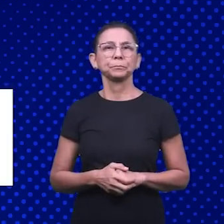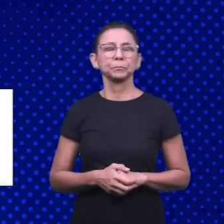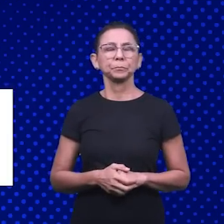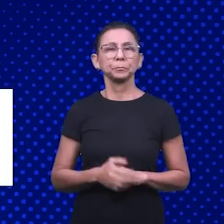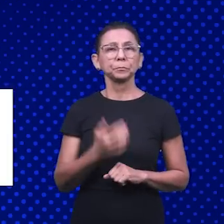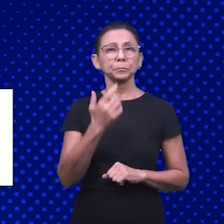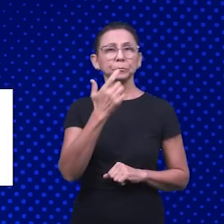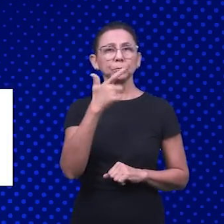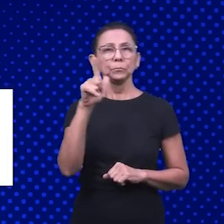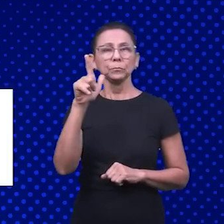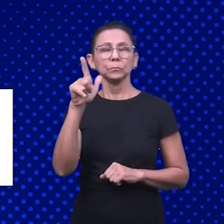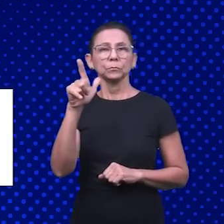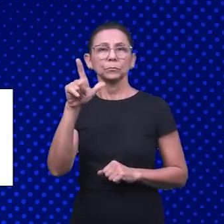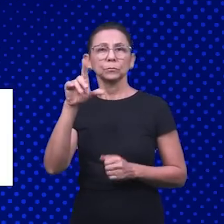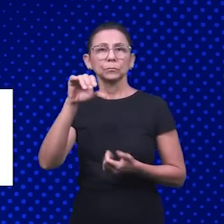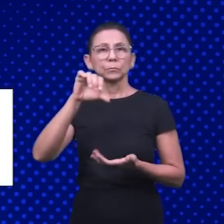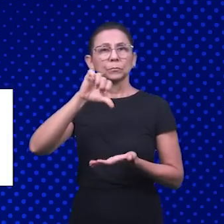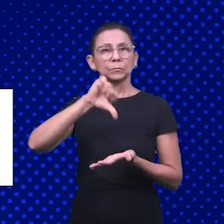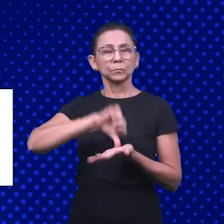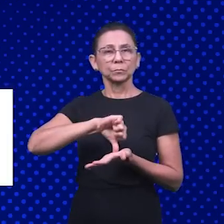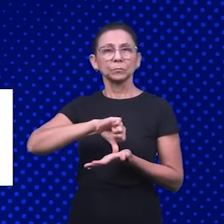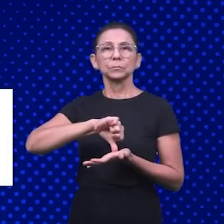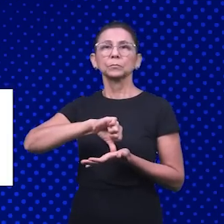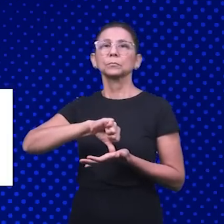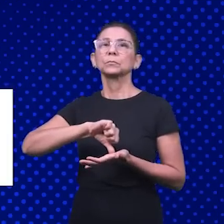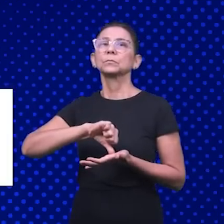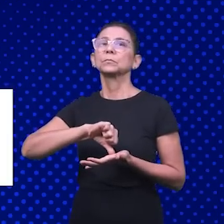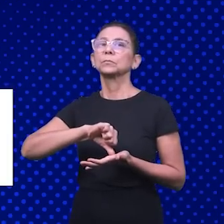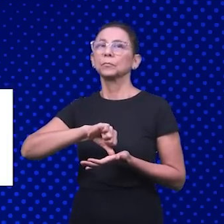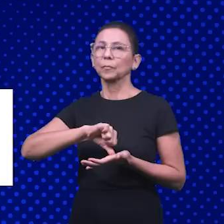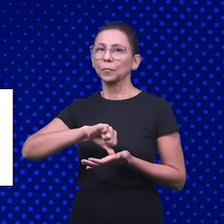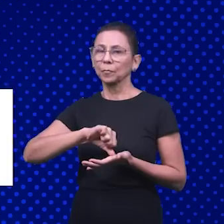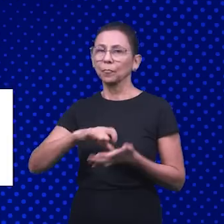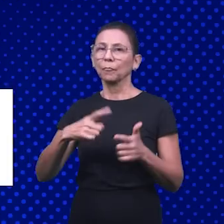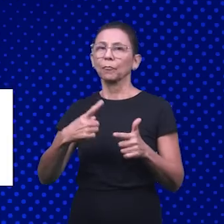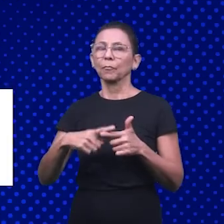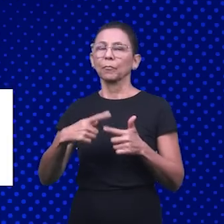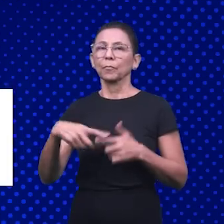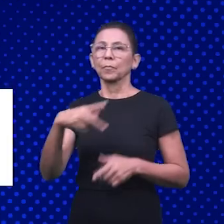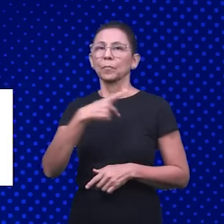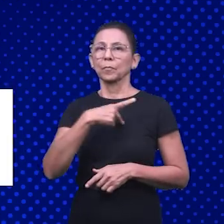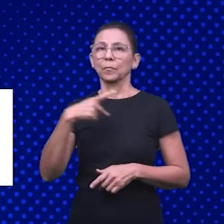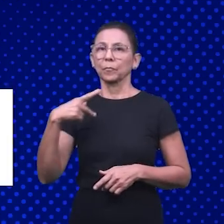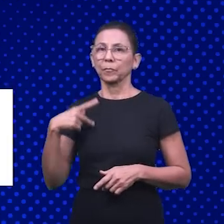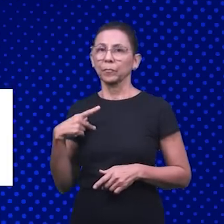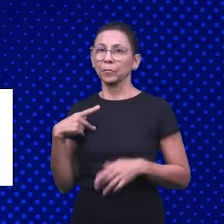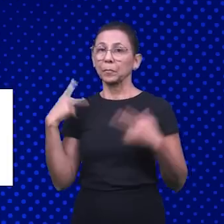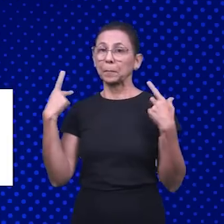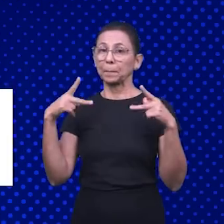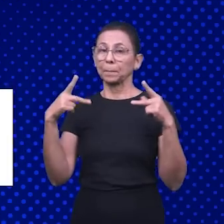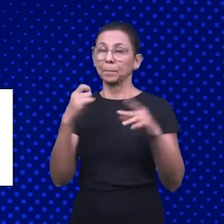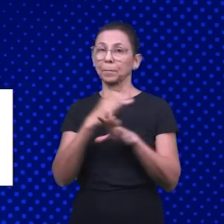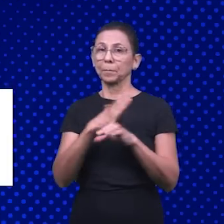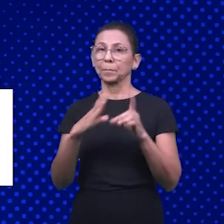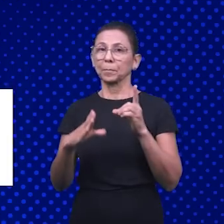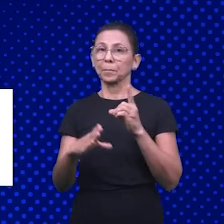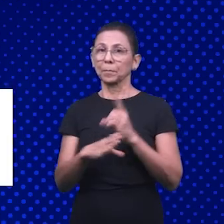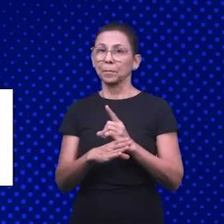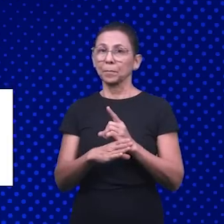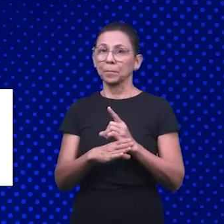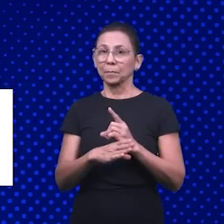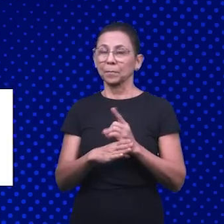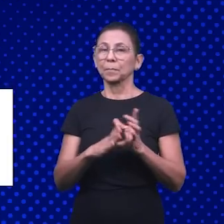Mirassol na igreja de mesmo nome, em cumprimento à orientação para que os pastores conduzam o culto de senhoras da